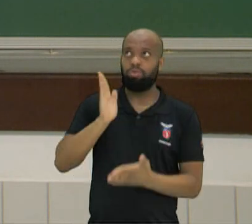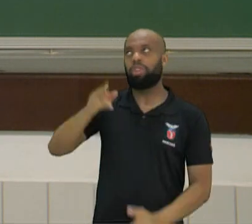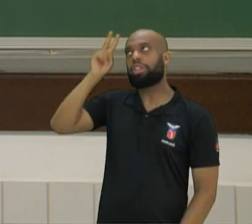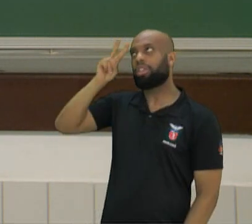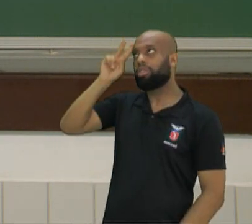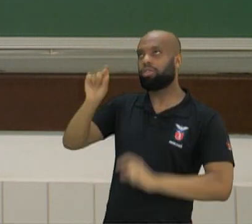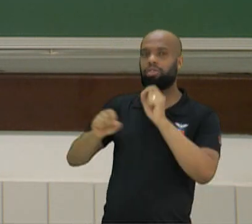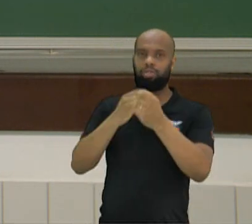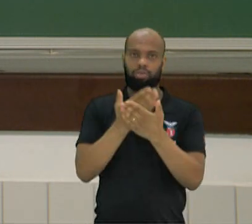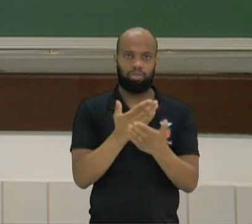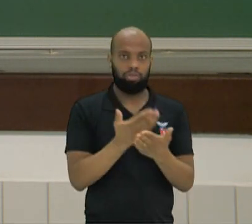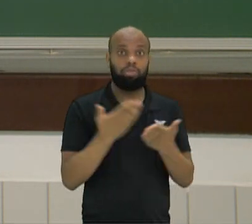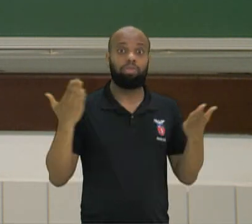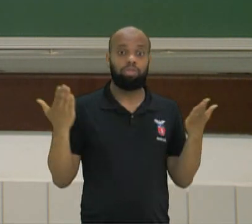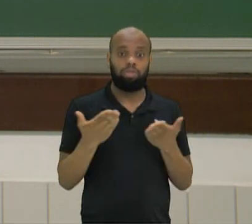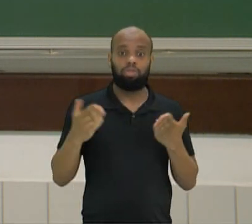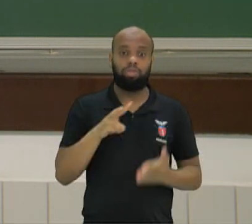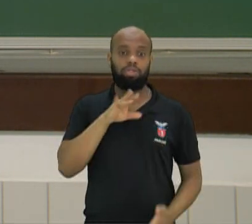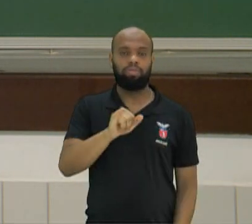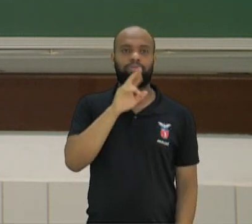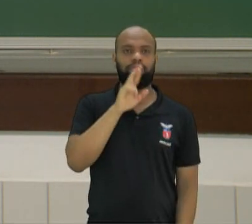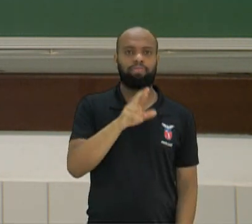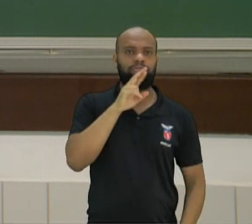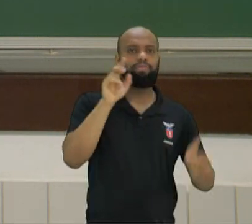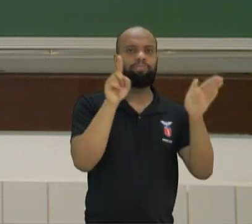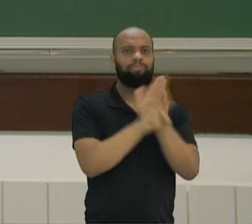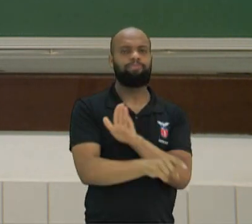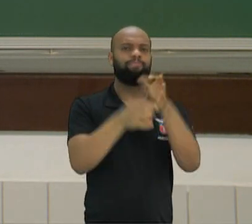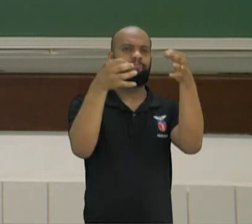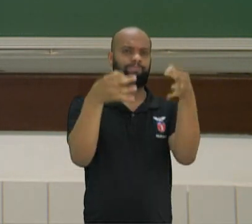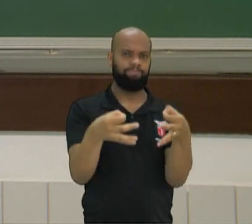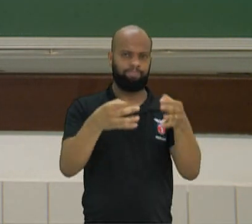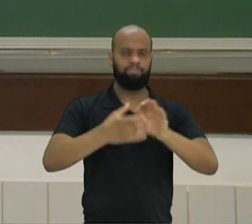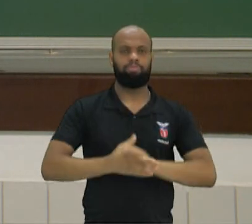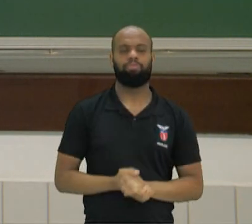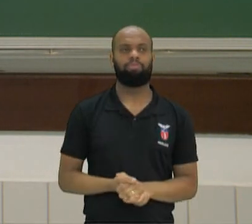havíamos estudado, agora nós vamos fazer exercício. Veja lá o que nós temos pela frente.